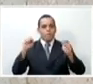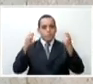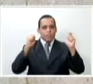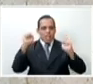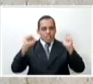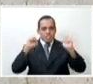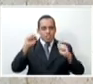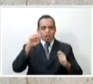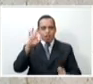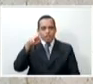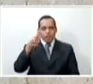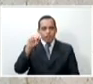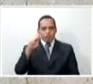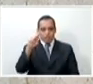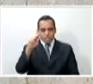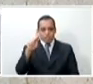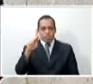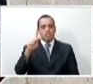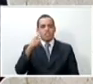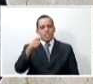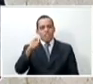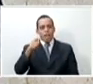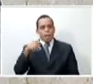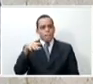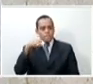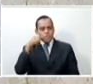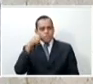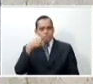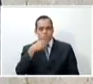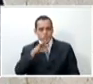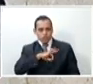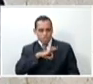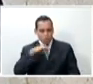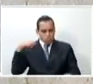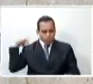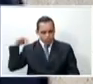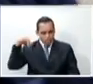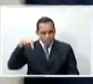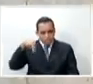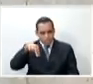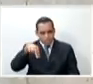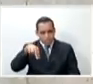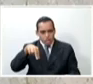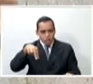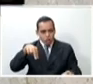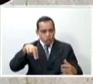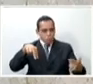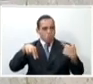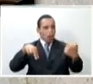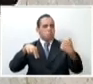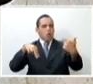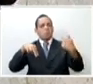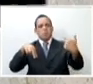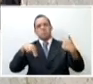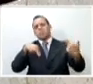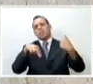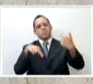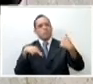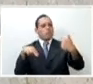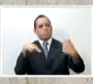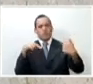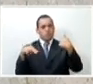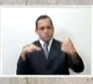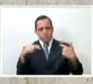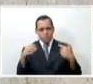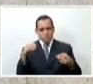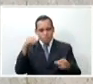pancadão, não é baile funk, é o pancadão. E quando os policiais desembarcaram da viatura, eles passaram a ser alvejados por tiros que vinham de indivíduos que estavam